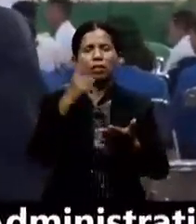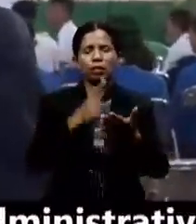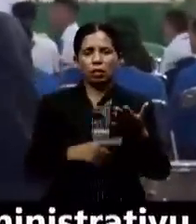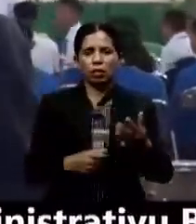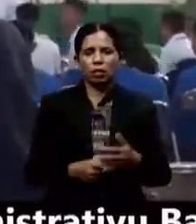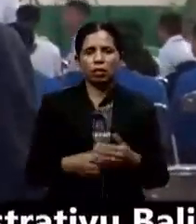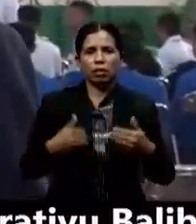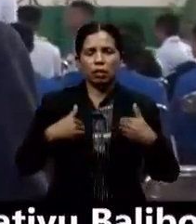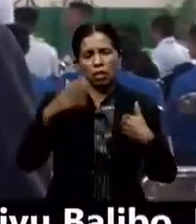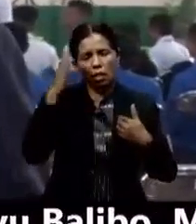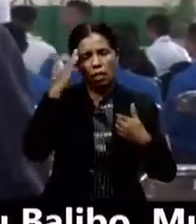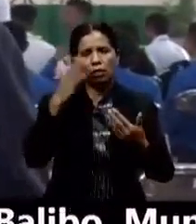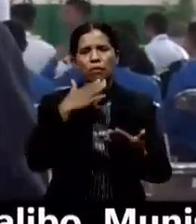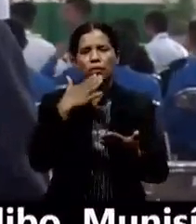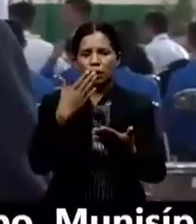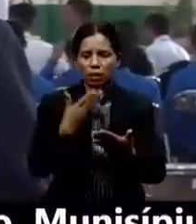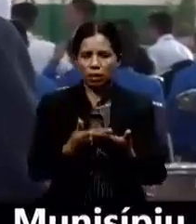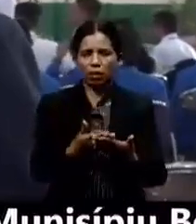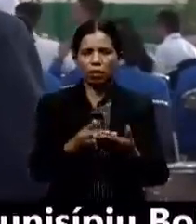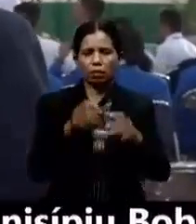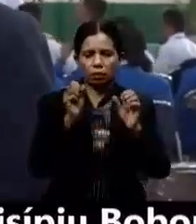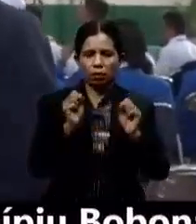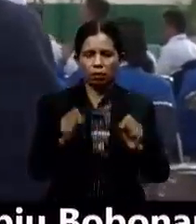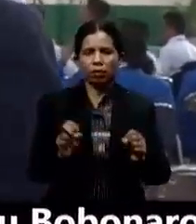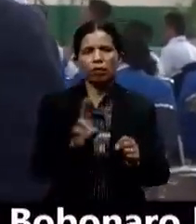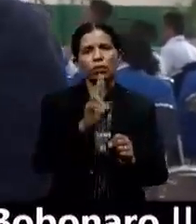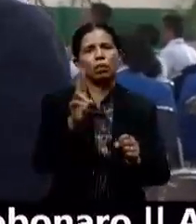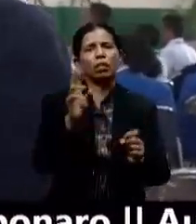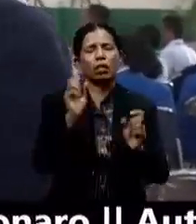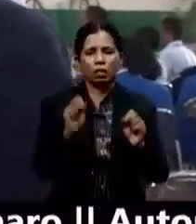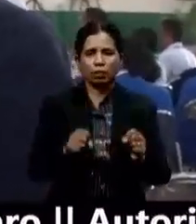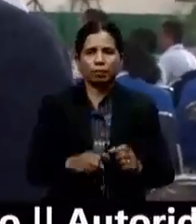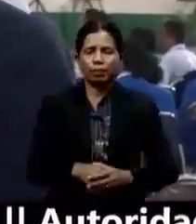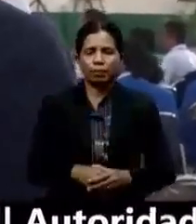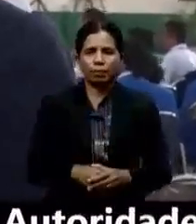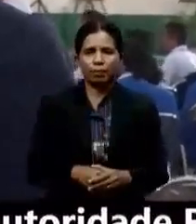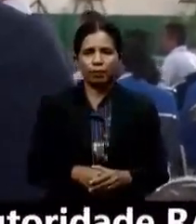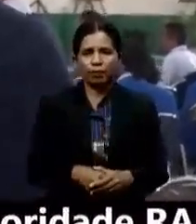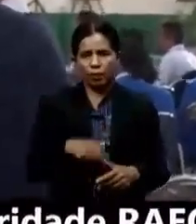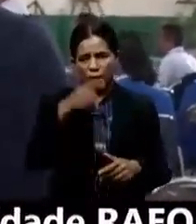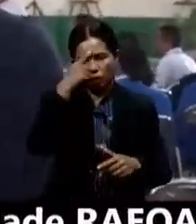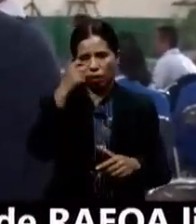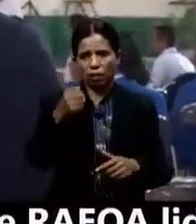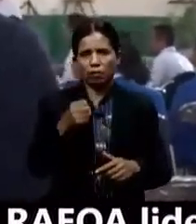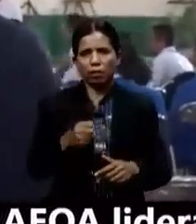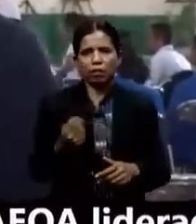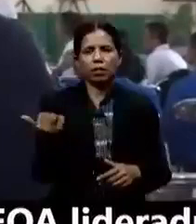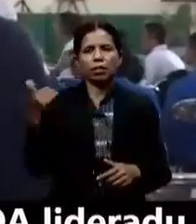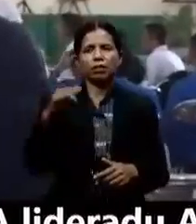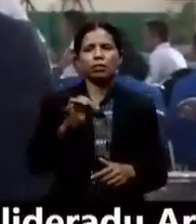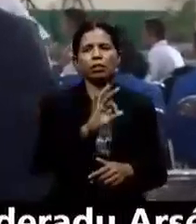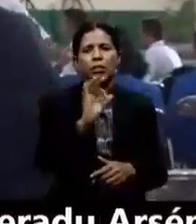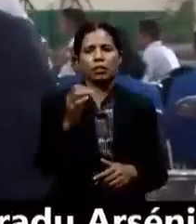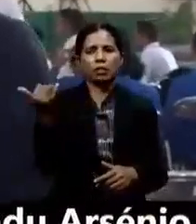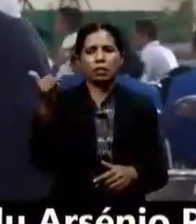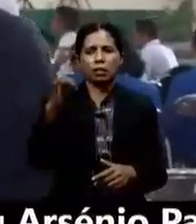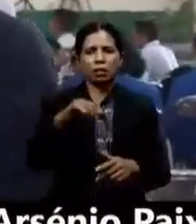a no dia que a tubela aproveita que ela é. Então, se a Sira,